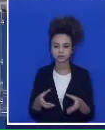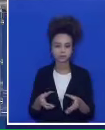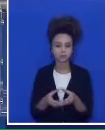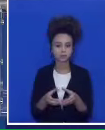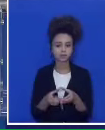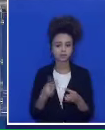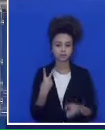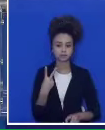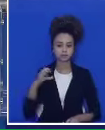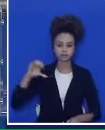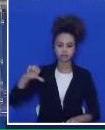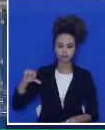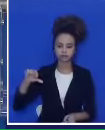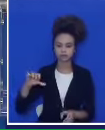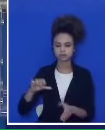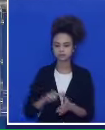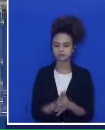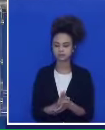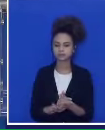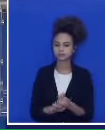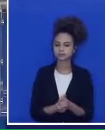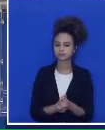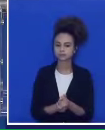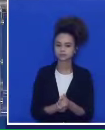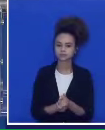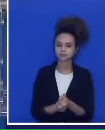é 29, 29.